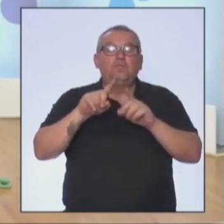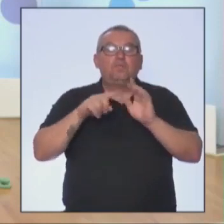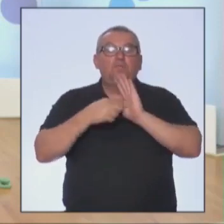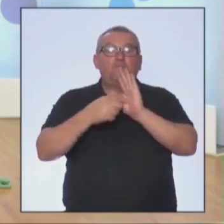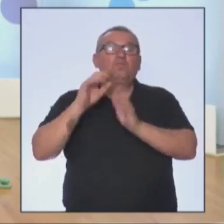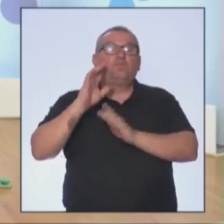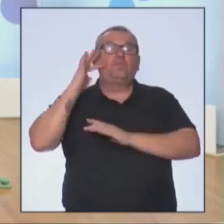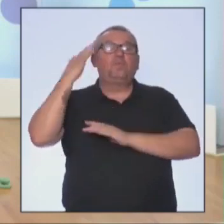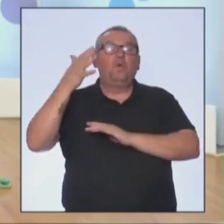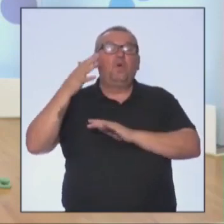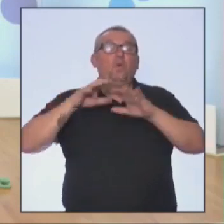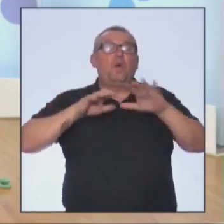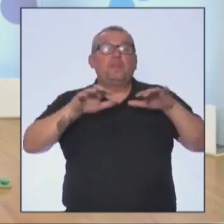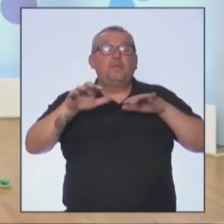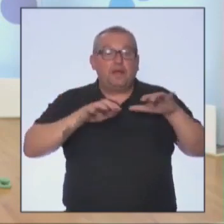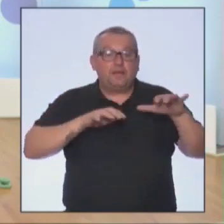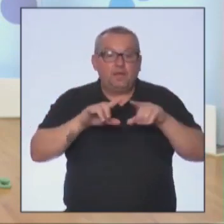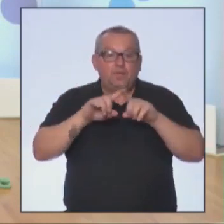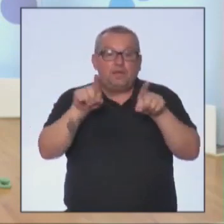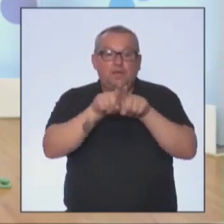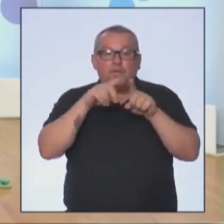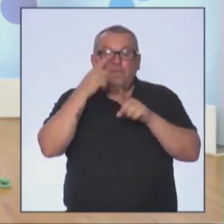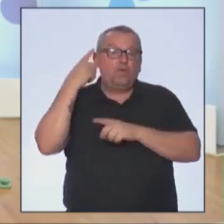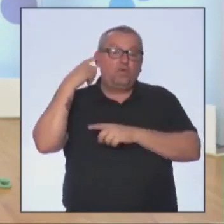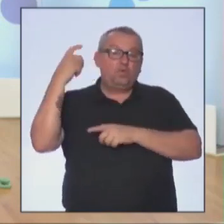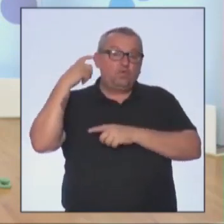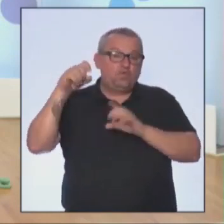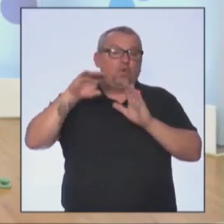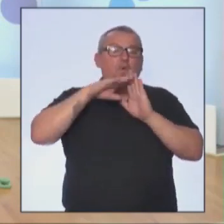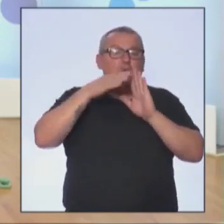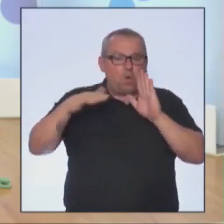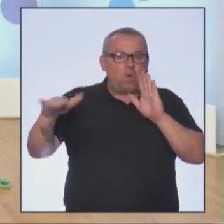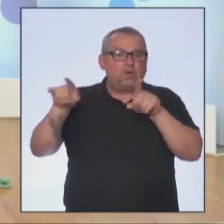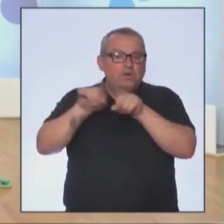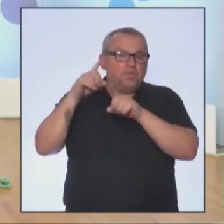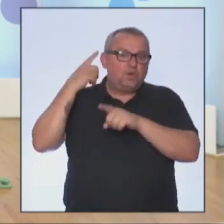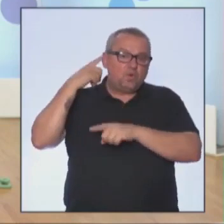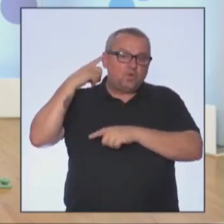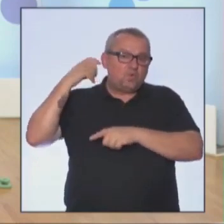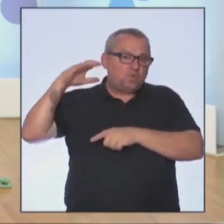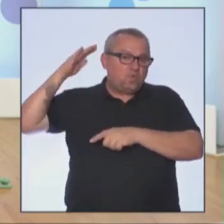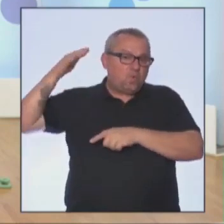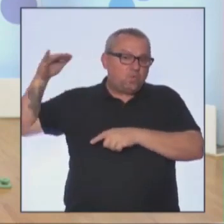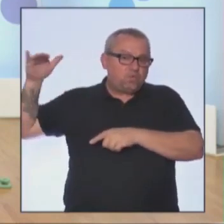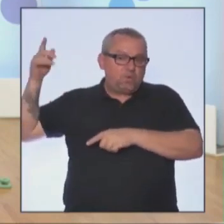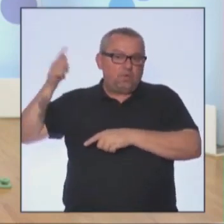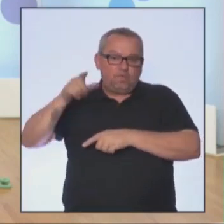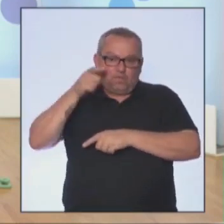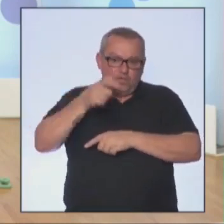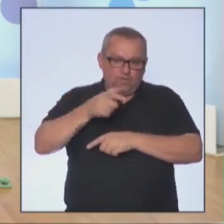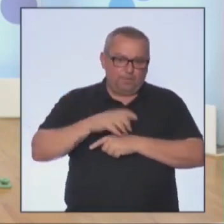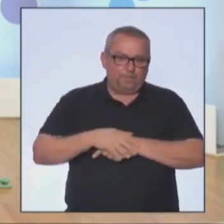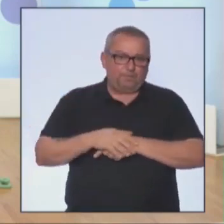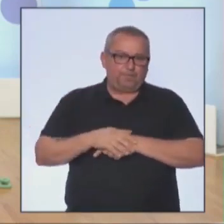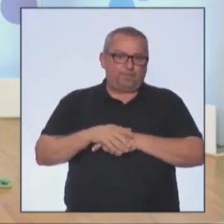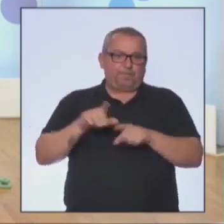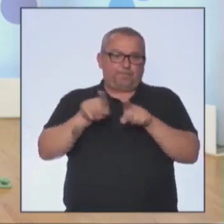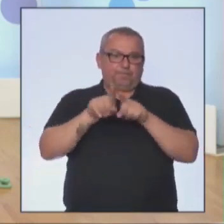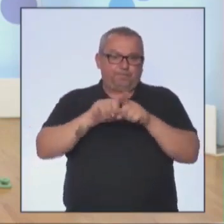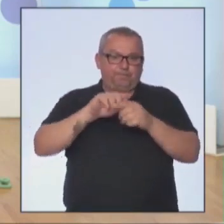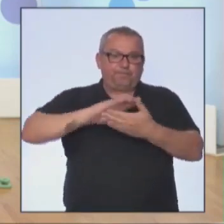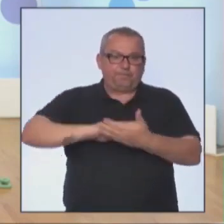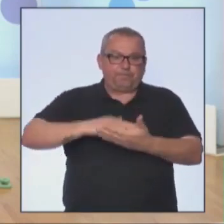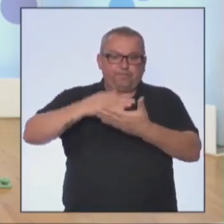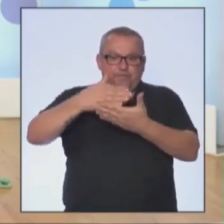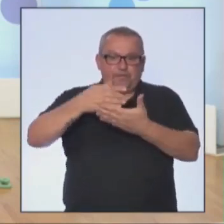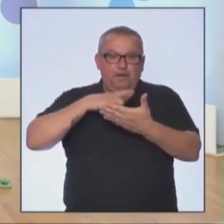com uma animação. Mas a gente falou também que o som é uma onda, então a gente consegue fazer elas se interferirem. Vamos ver. Bom, aqui no notebook a